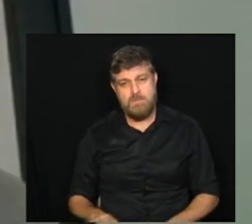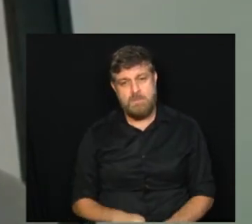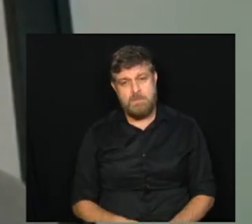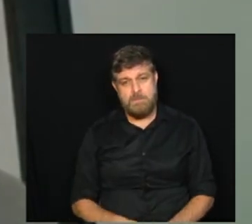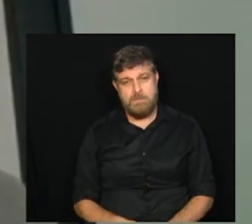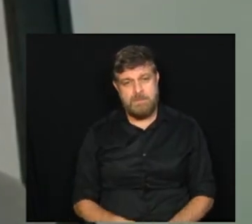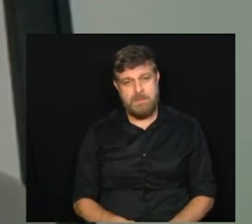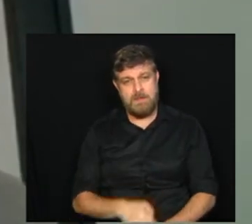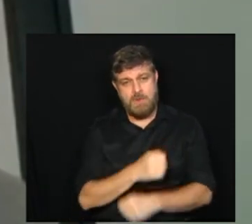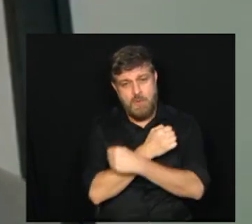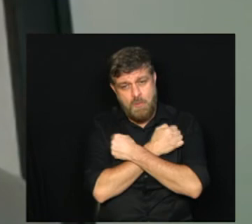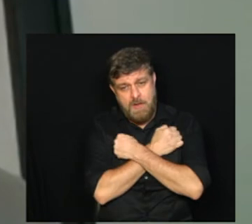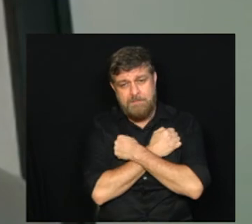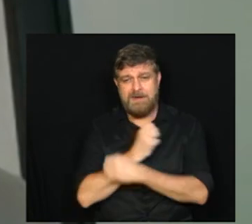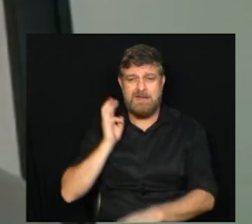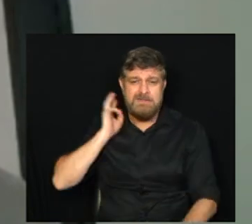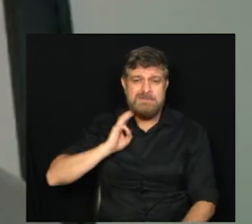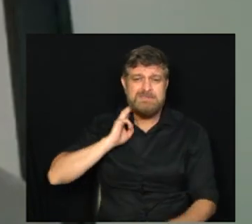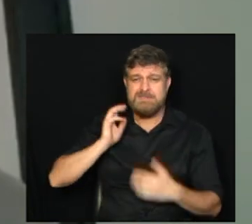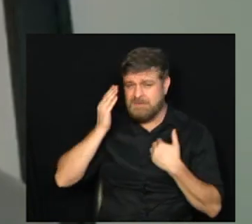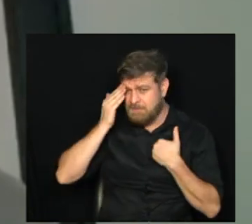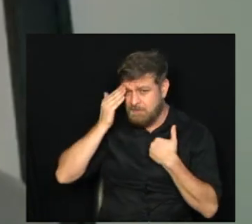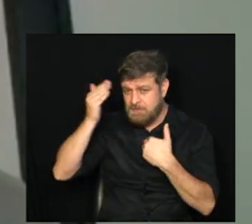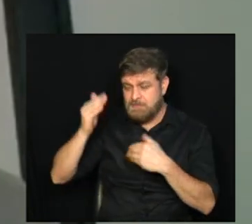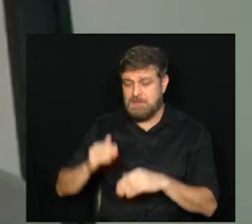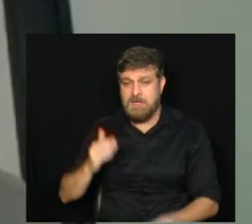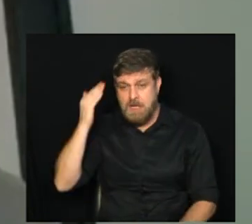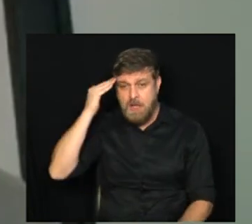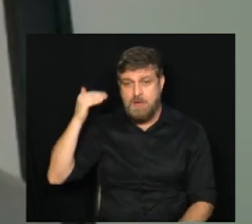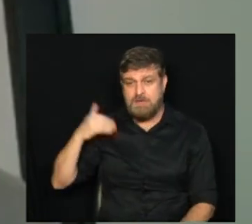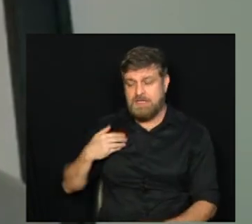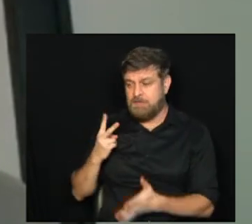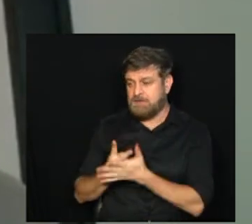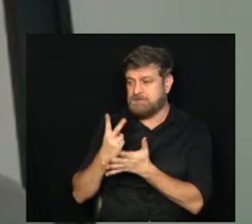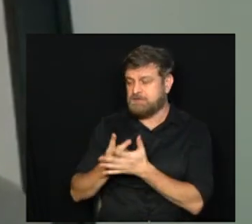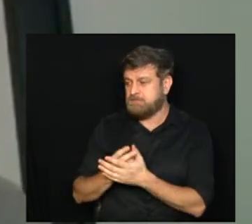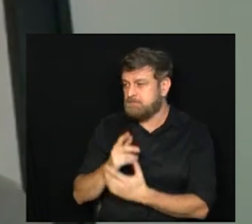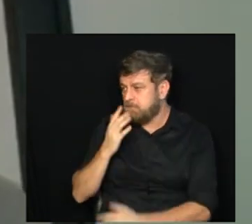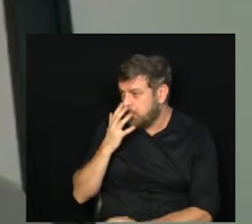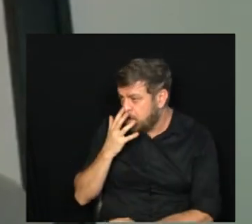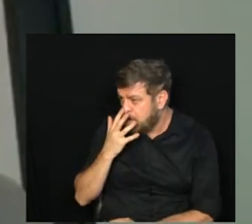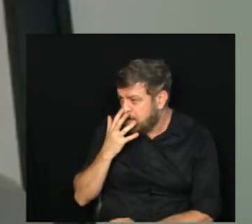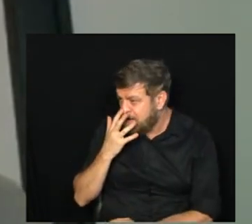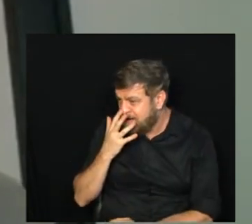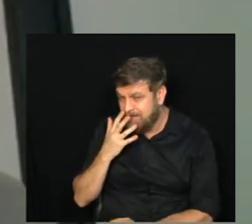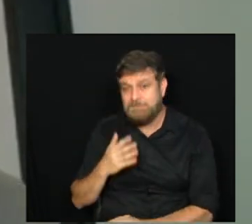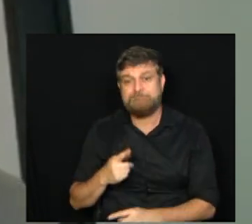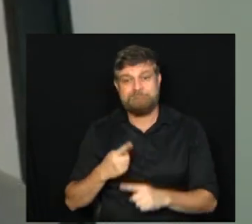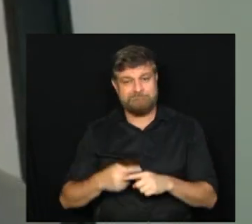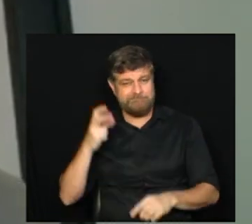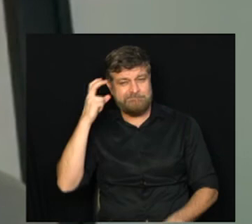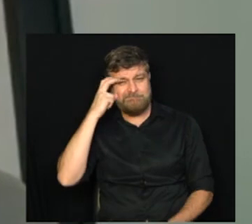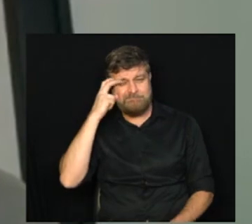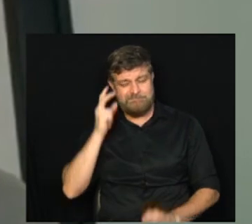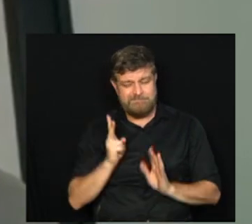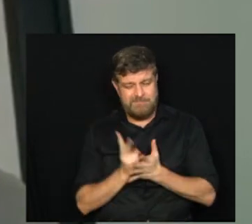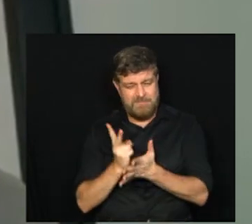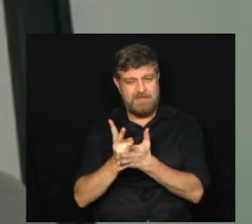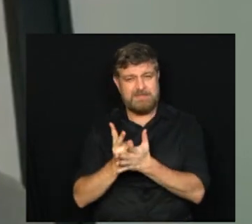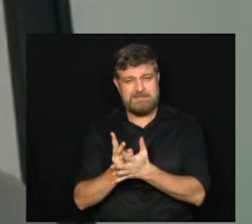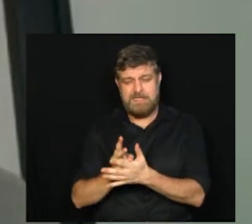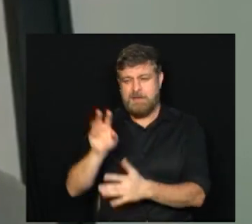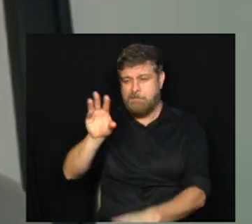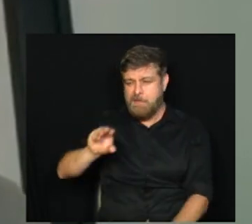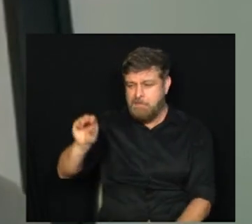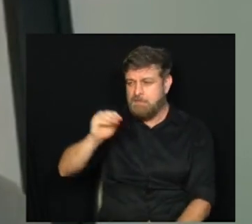um abraço, Cecília, muito obrigado. Débora, mais uma vez, sempre bom te ouvir. Carlinhos, também sempre bom te ouvir, sei da sua